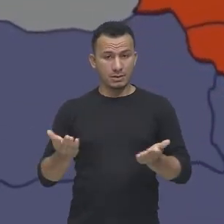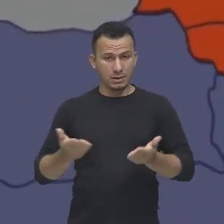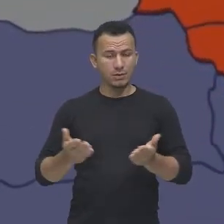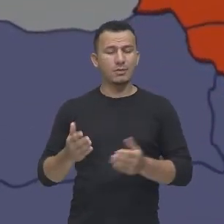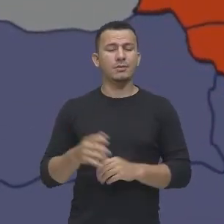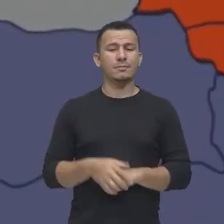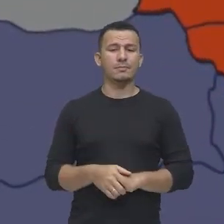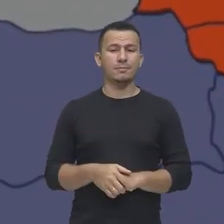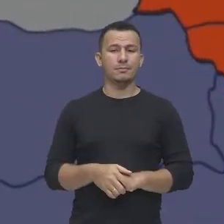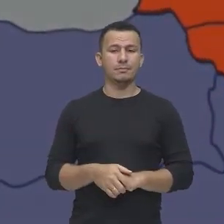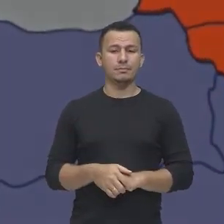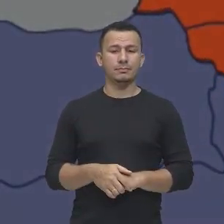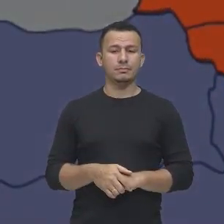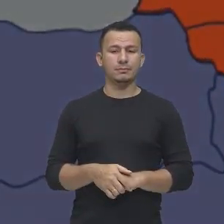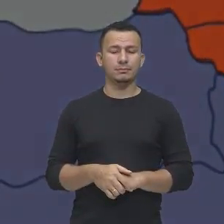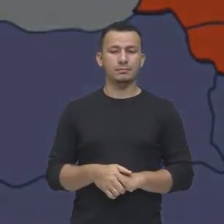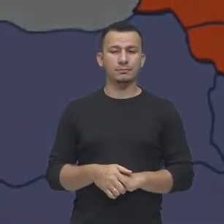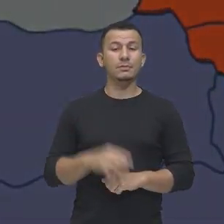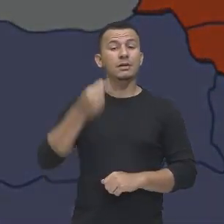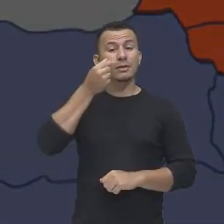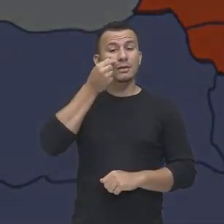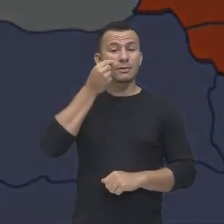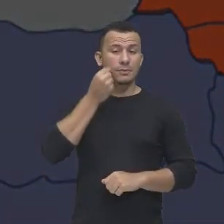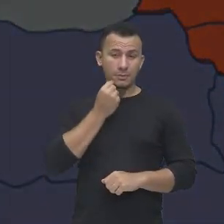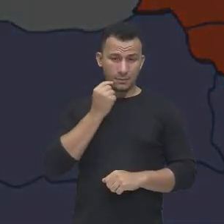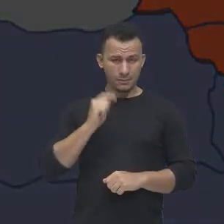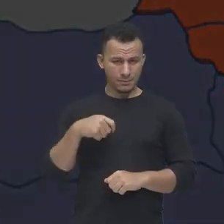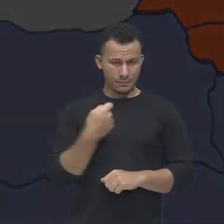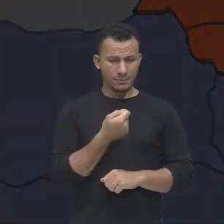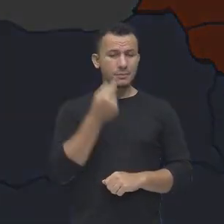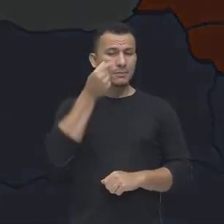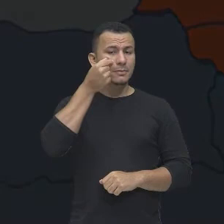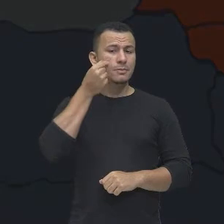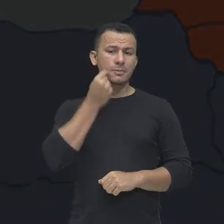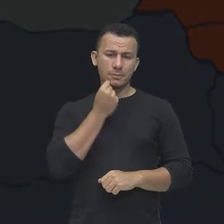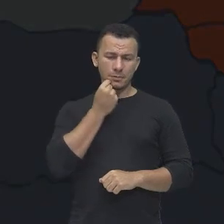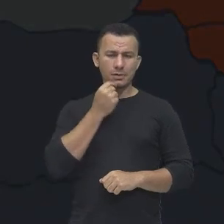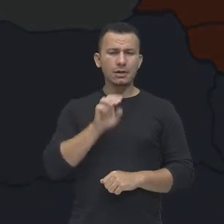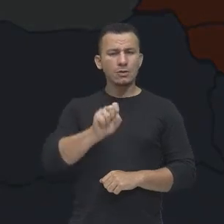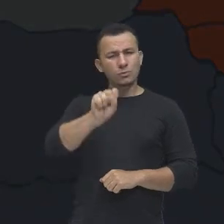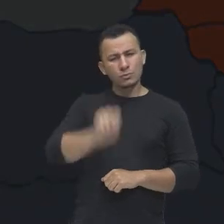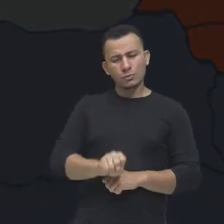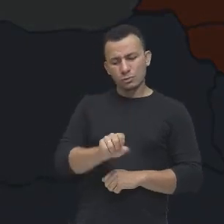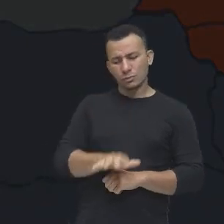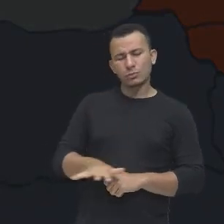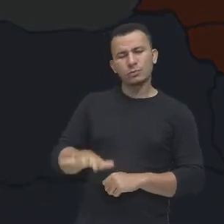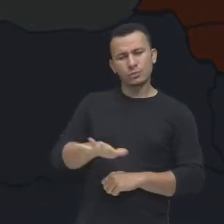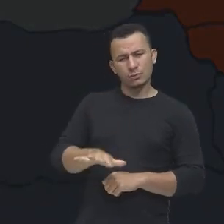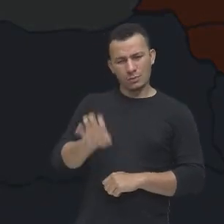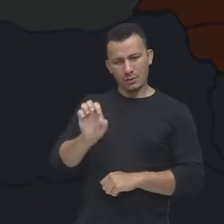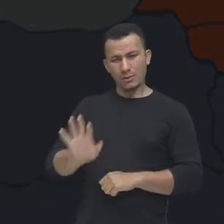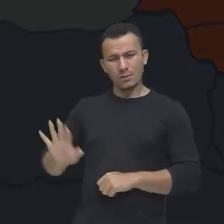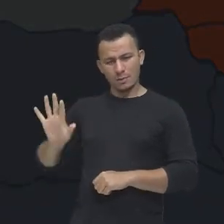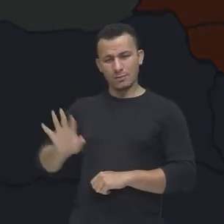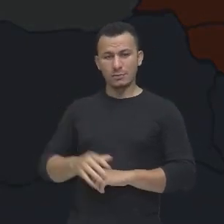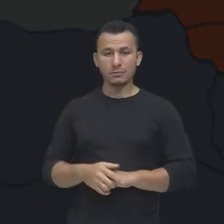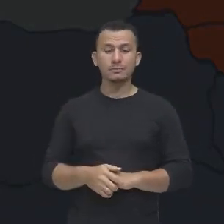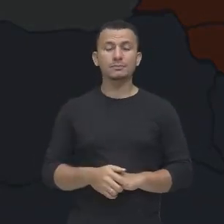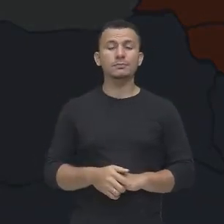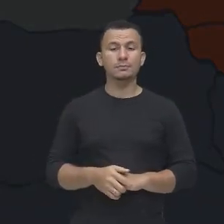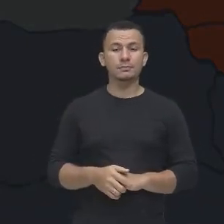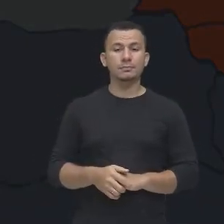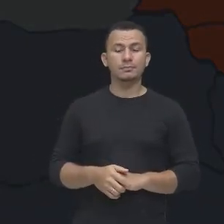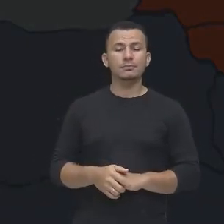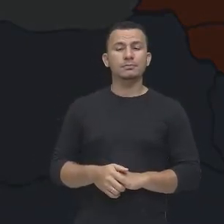Europa Oriental é a Hungria, né? Já fica um pouco mais ao sul ali, né? Parte do